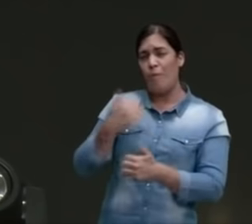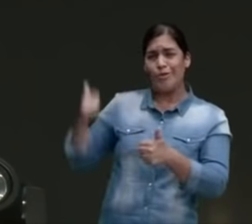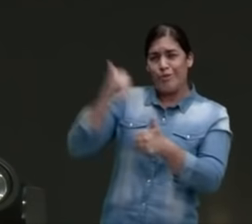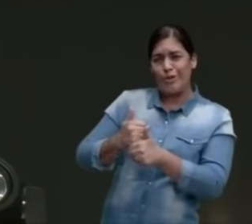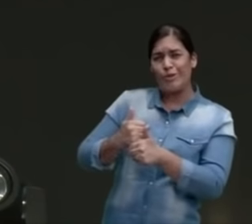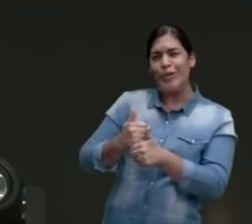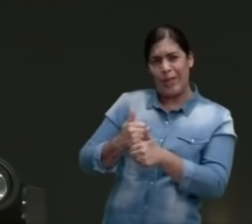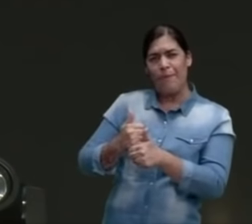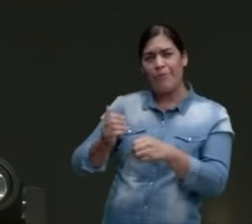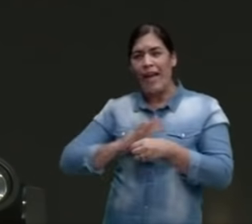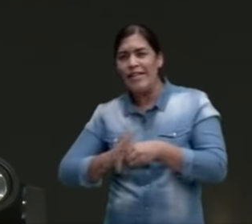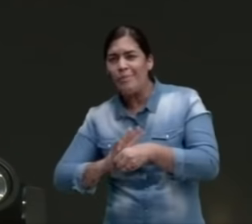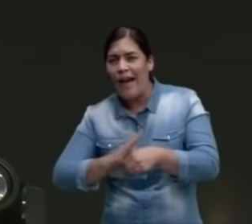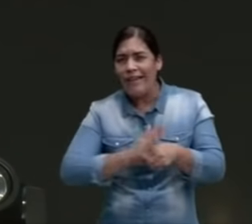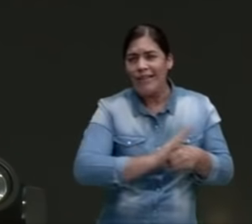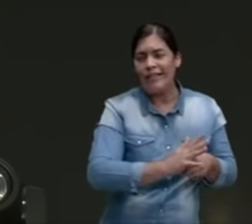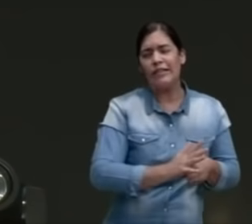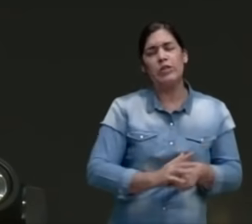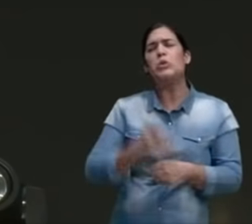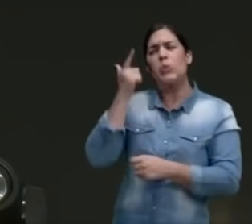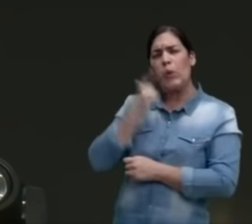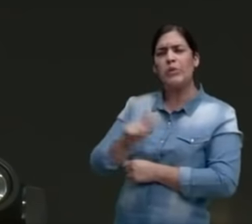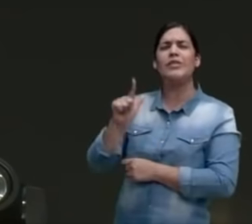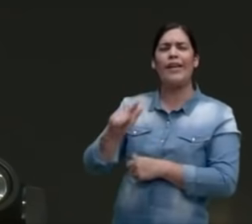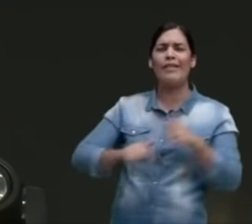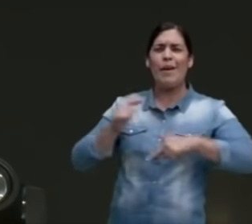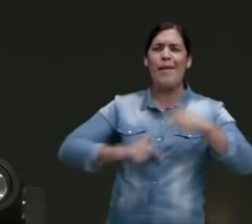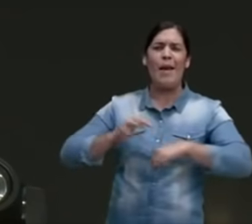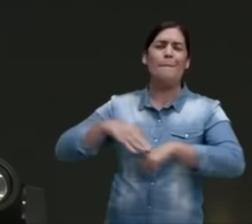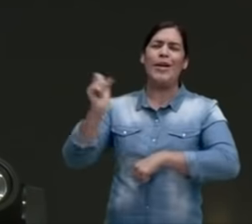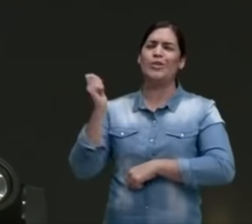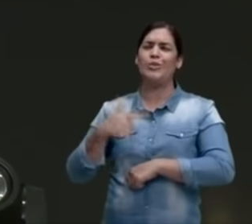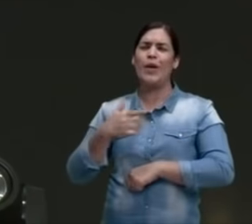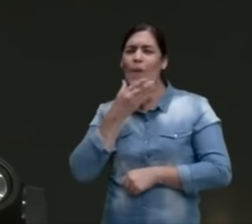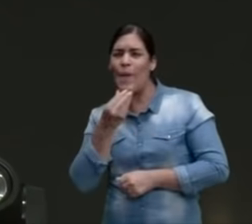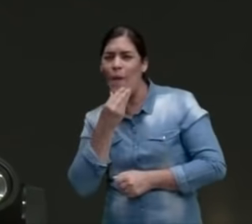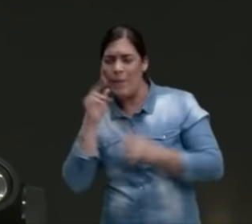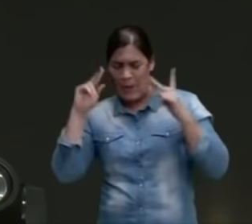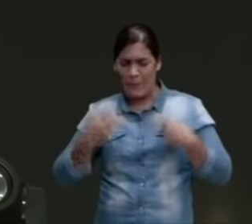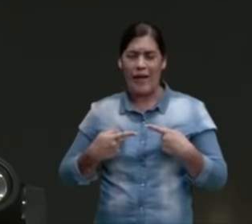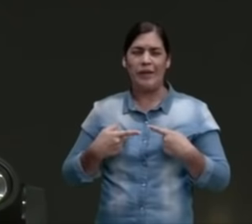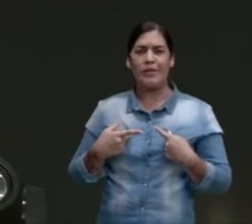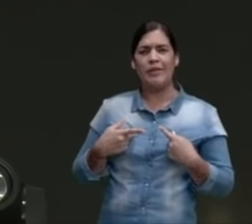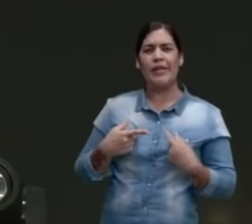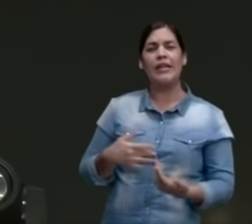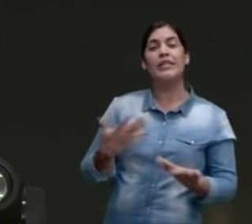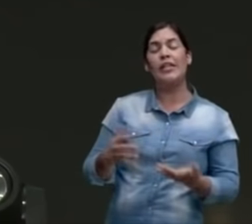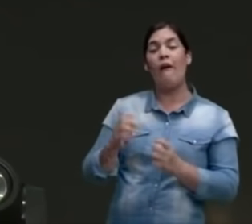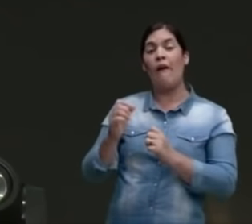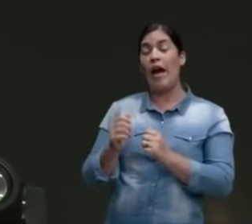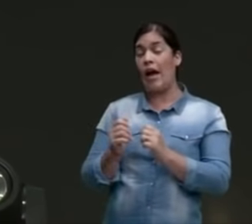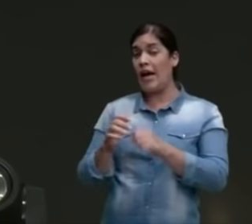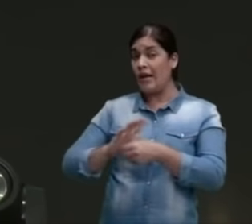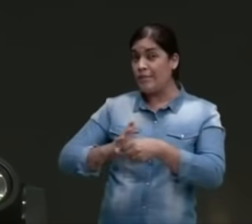máquina, de repente, ela era capaz de fazer o serviço de muita gente, talvez milhares de homens. E essas máquinas